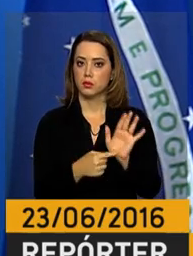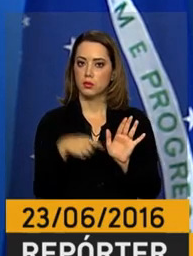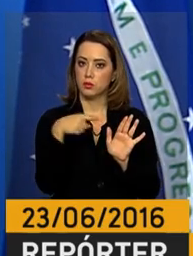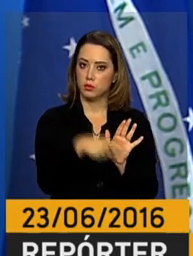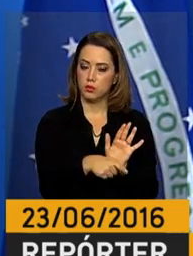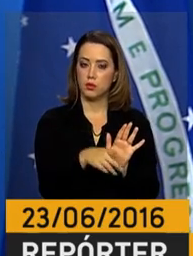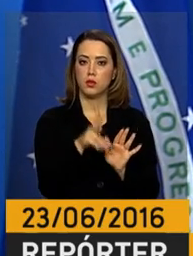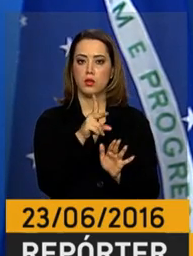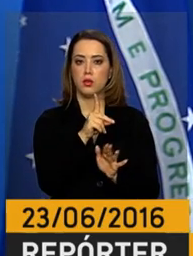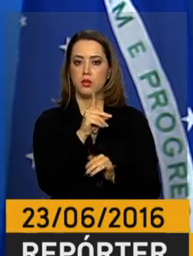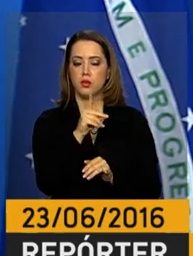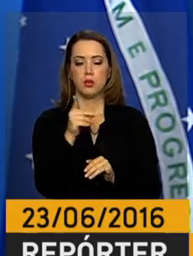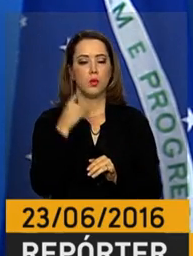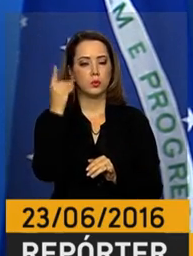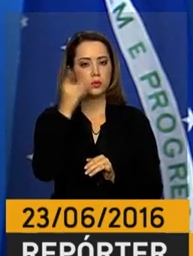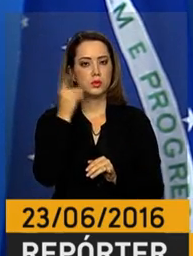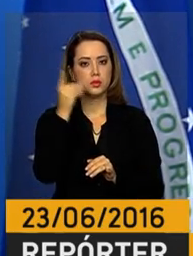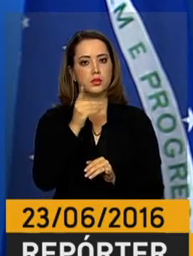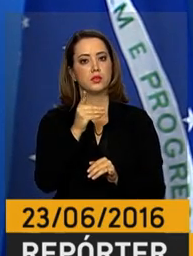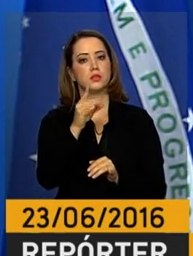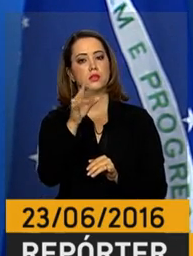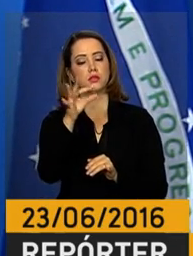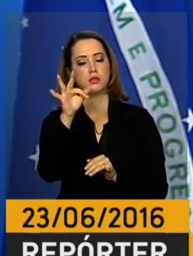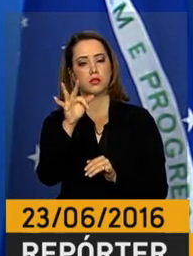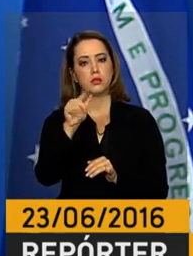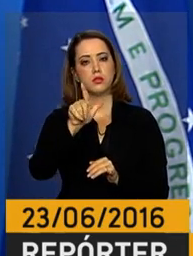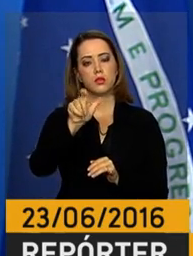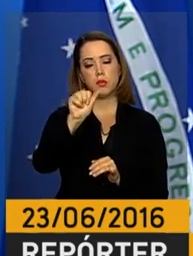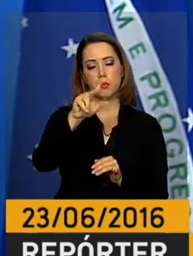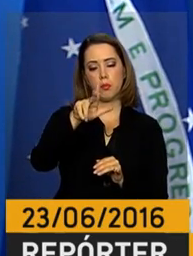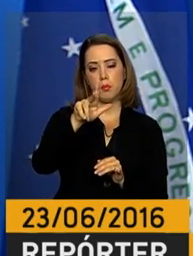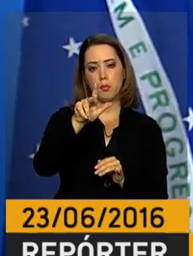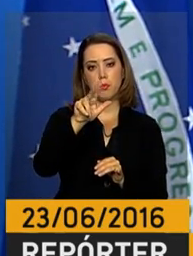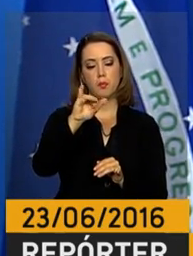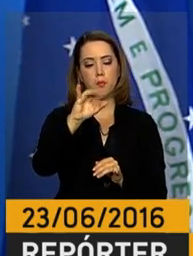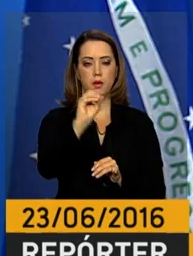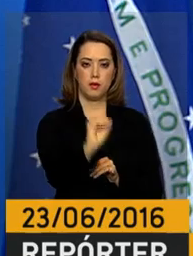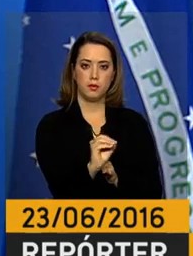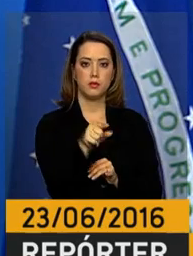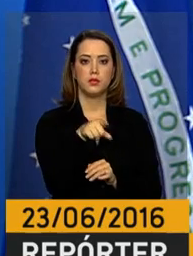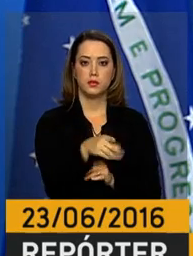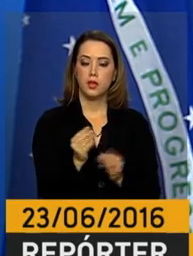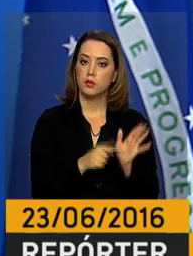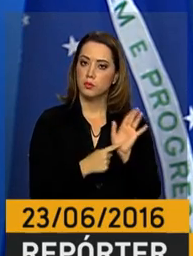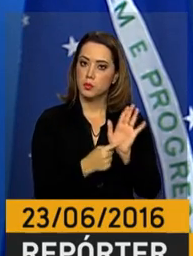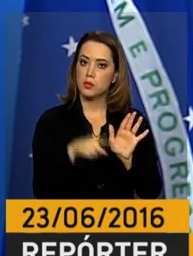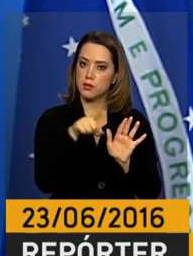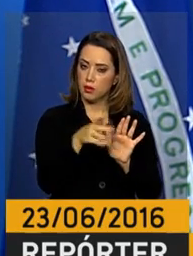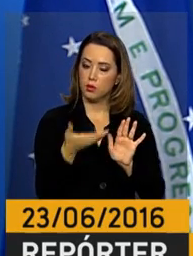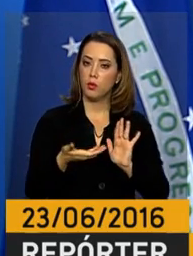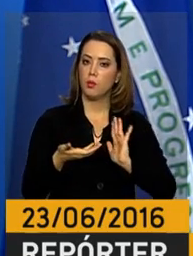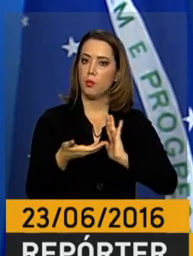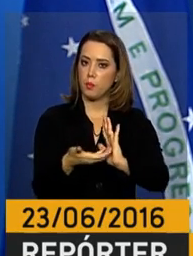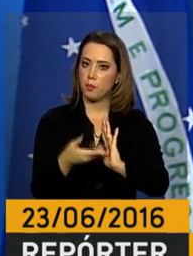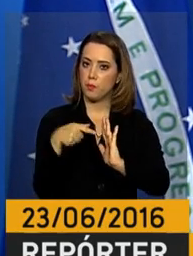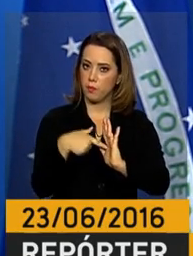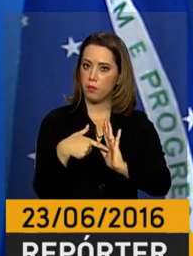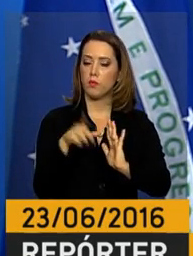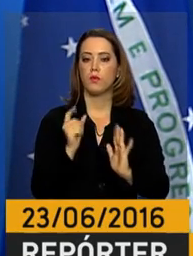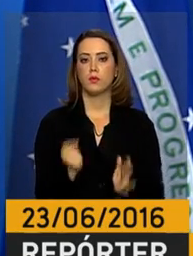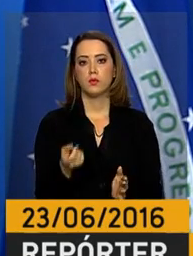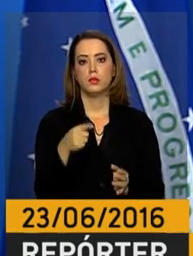Flávio Dino e por ele apresentada à Câmara dos Deputados no âmbito do Poder